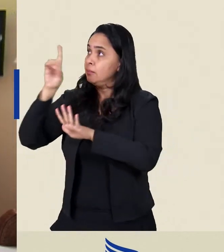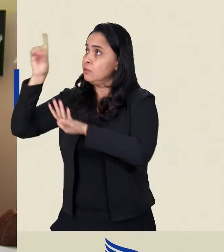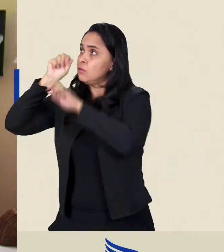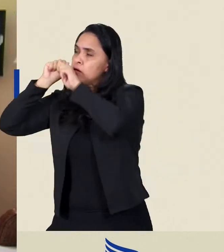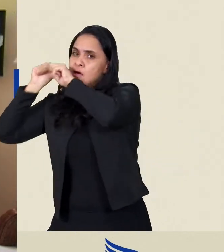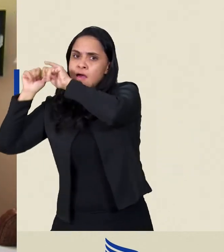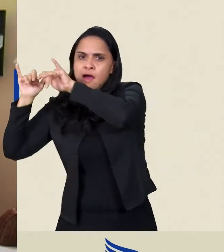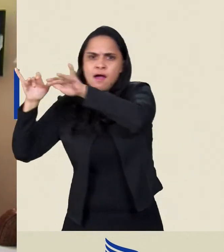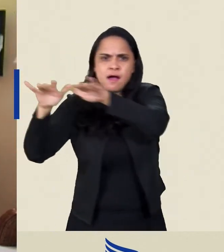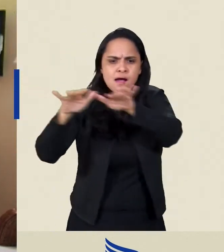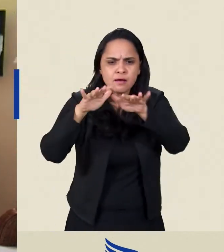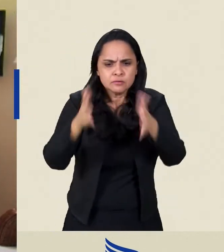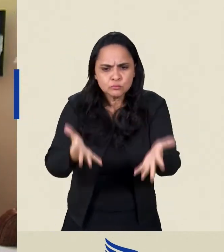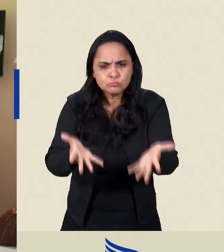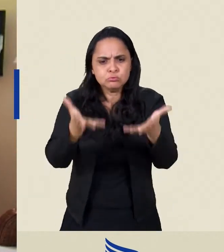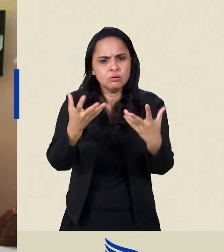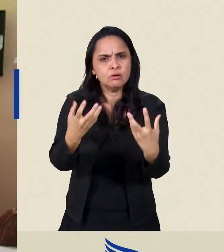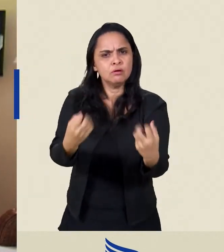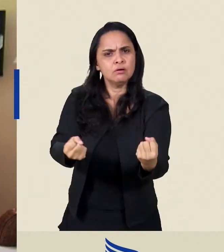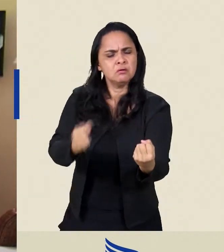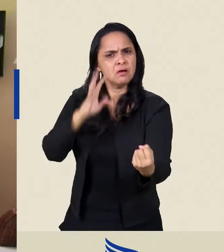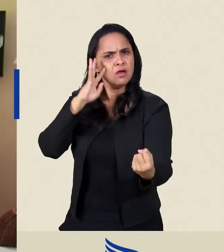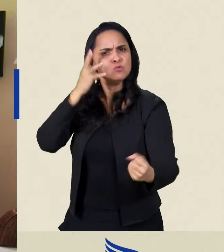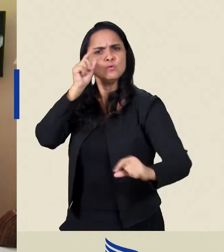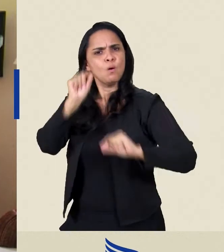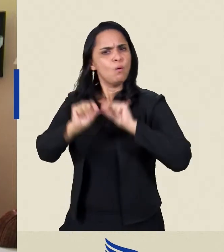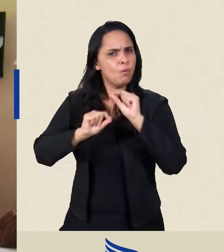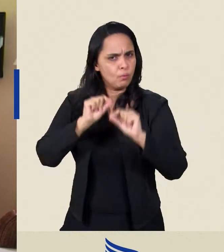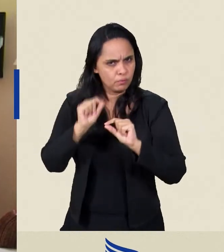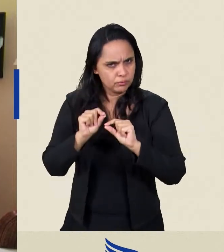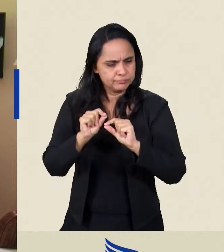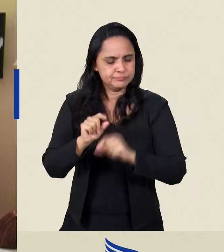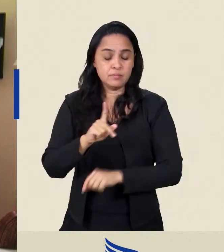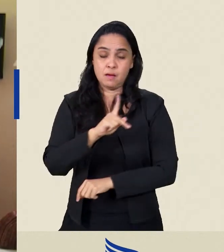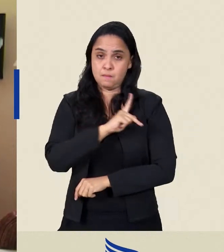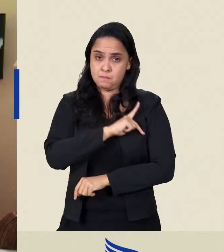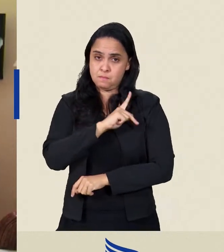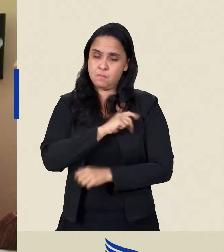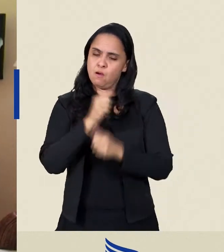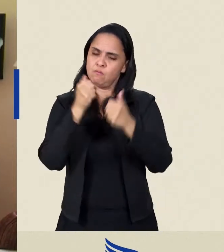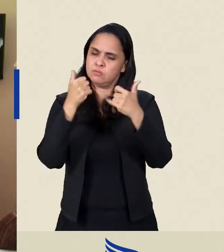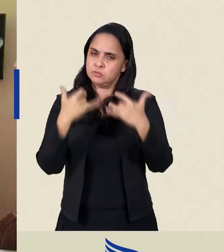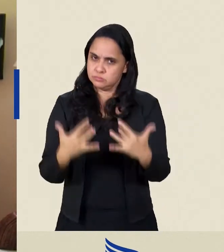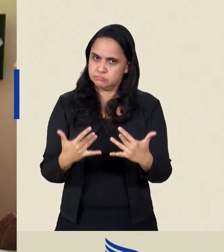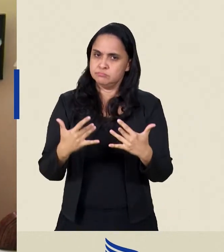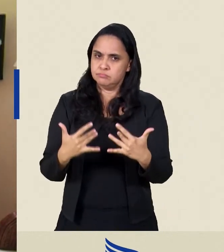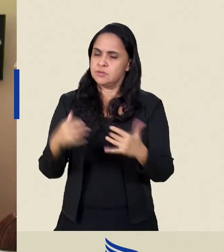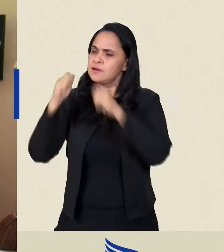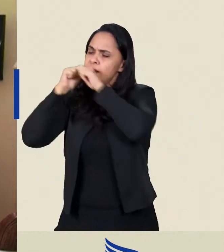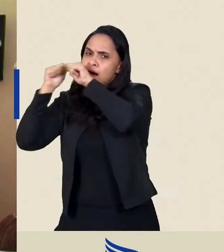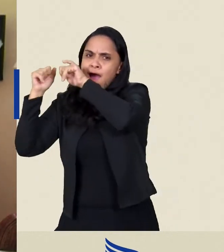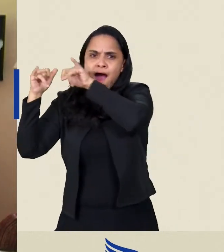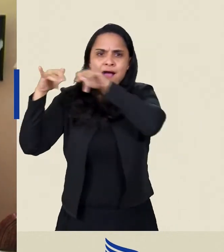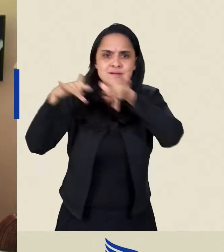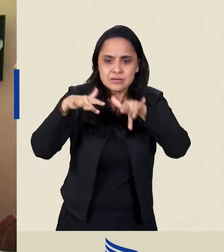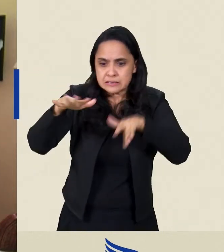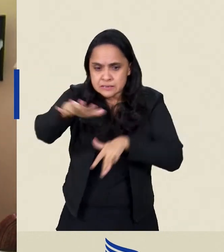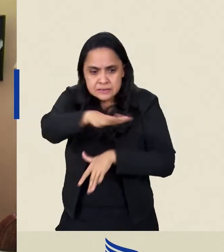em Tito capítulo 2, ele diz: a graça de Deus se há manifestado, trazendo salvação a todos os homens, para